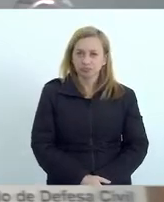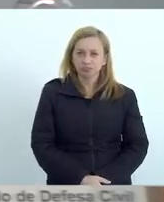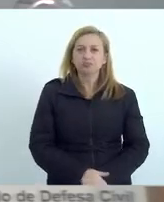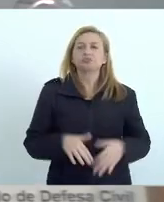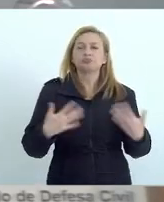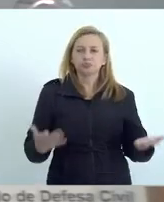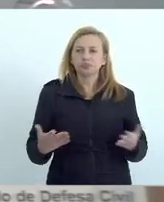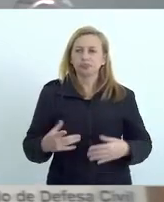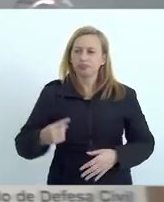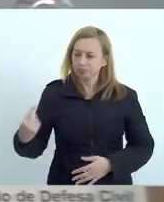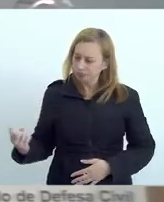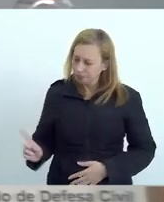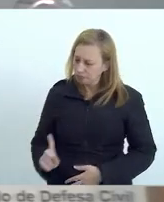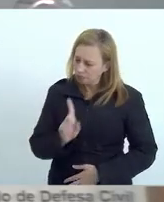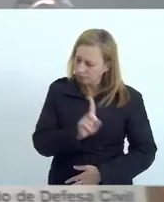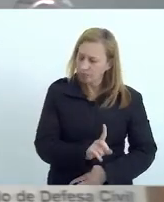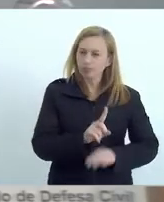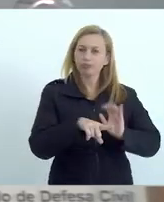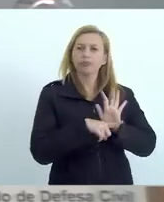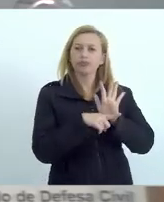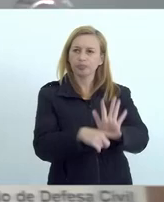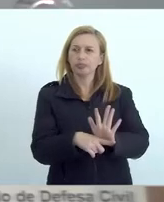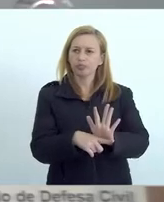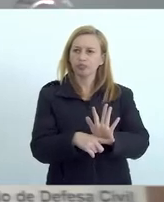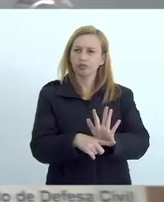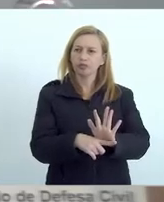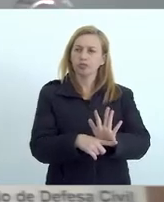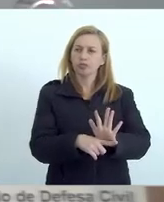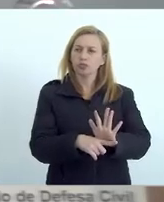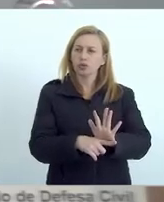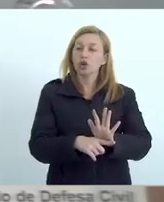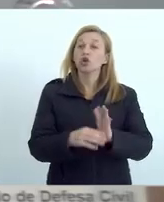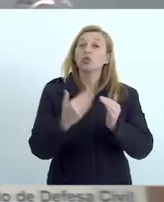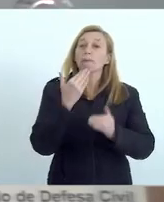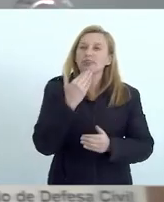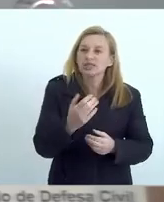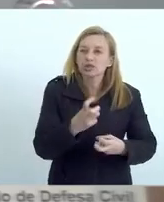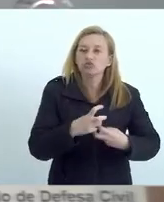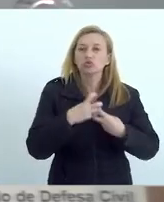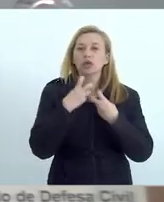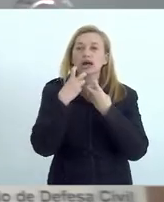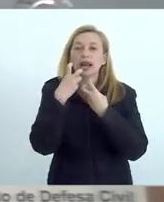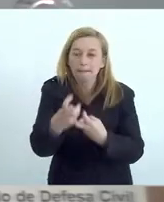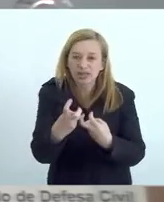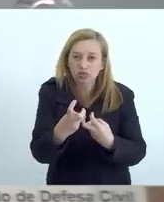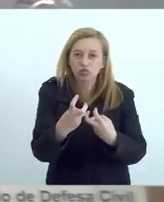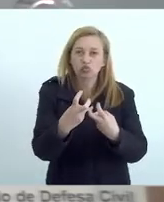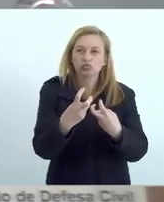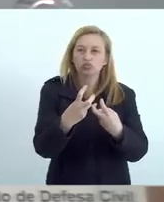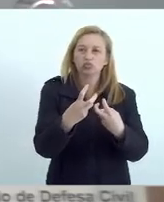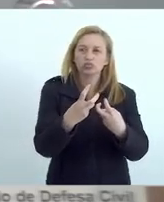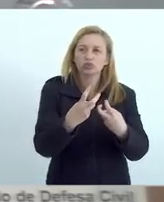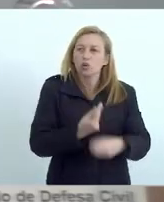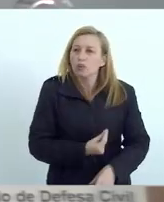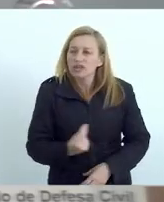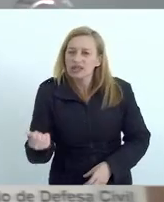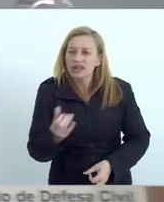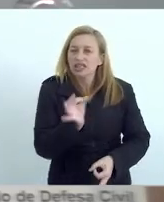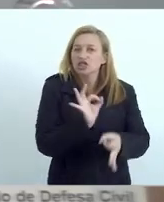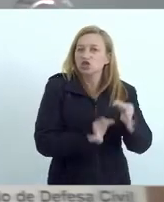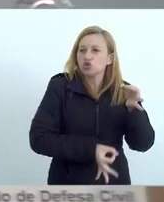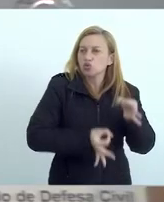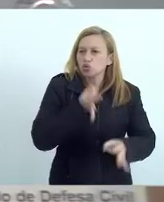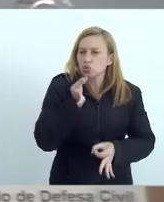bom então eu estou aqui para ajudar estou passando Estou implorando estou implorando uma saída